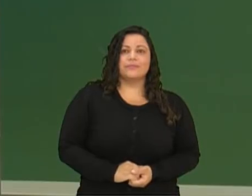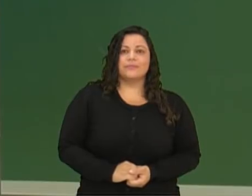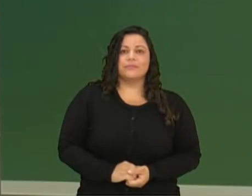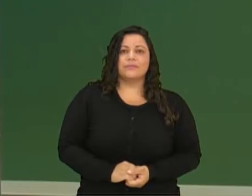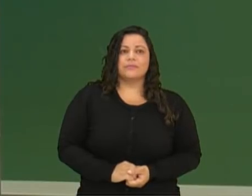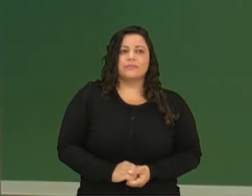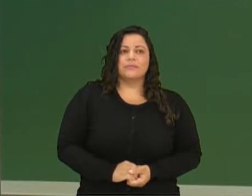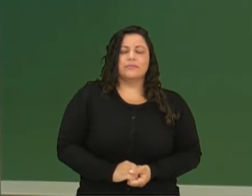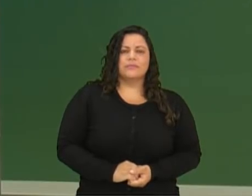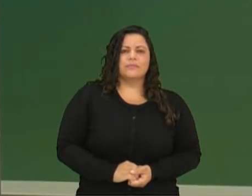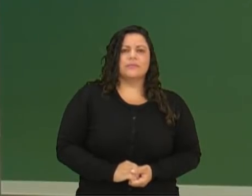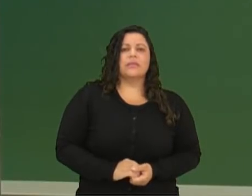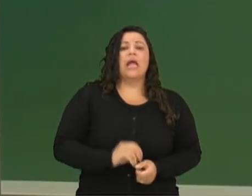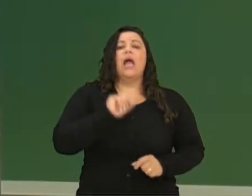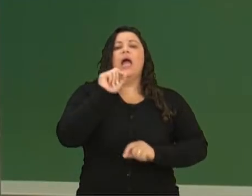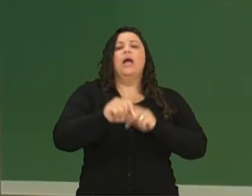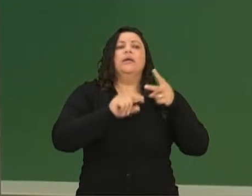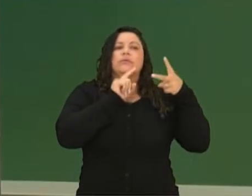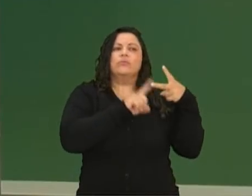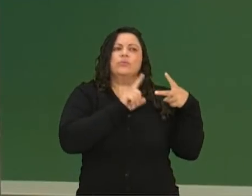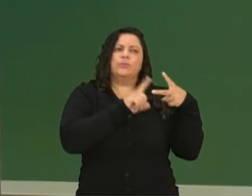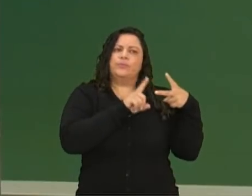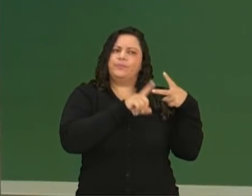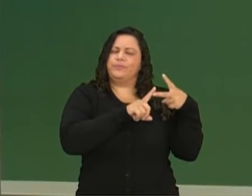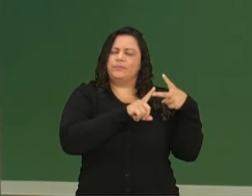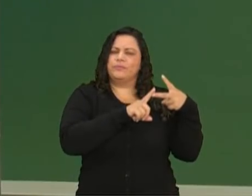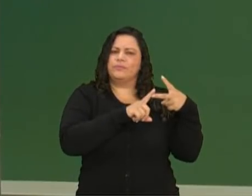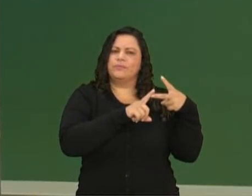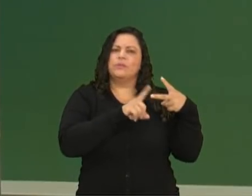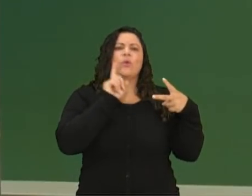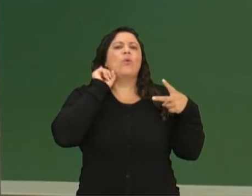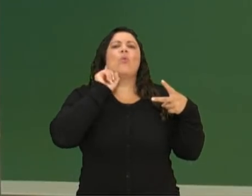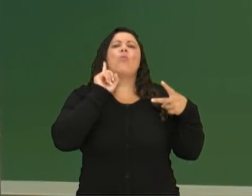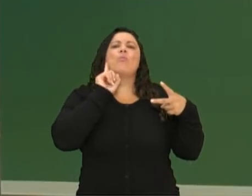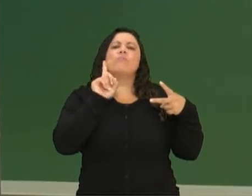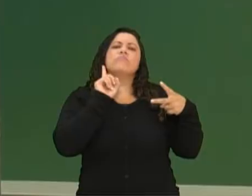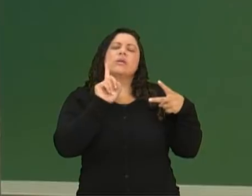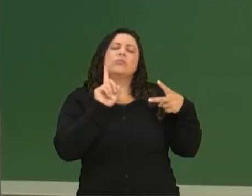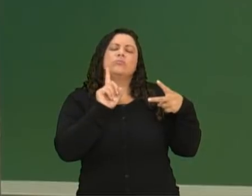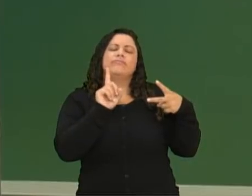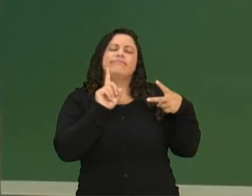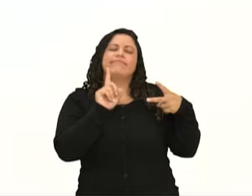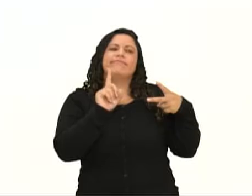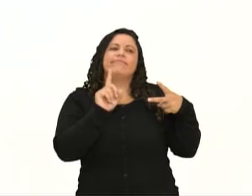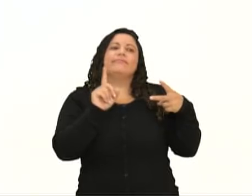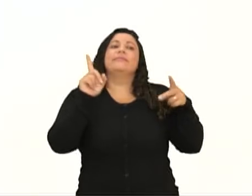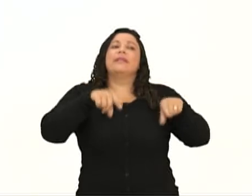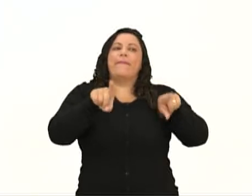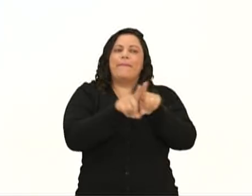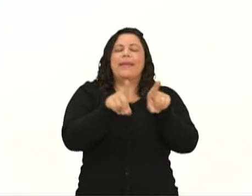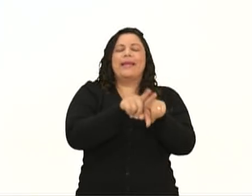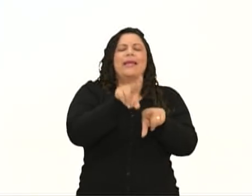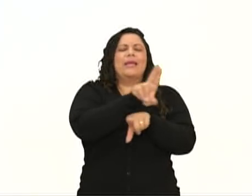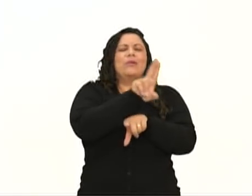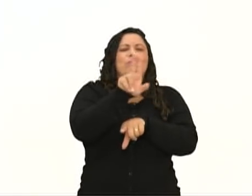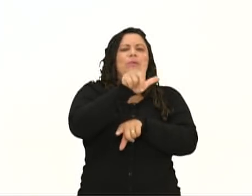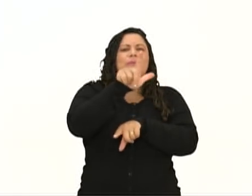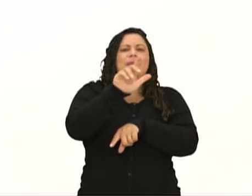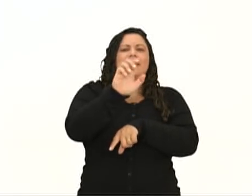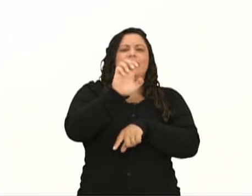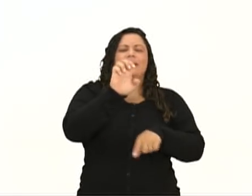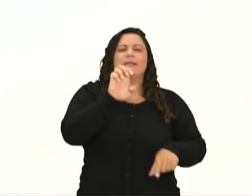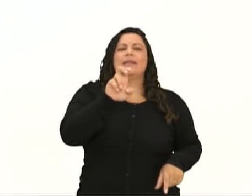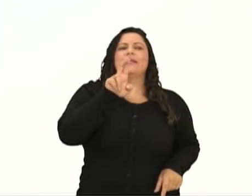E quanto aos glóbulos brancos? Também conhecidos por leucócitos, tá? Então, se você for olhar um